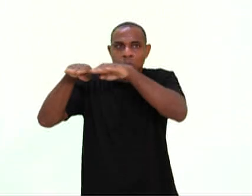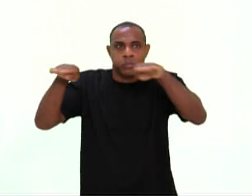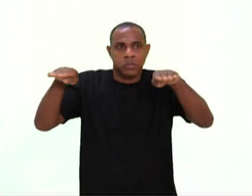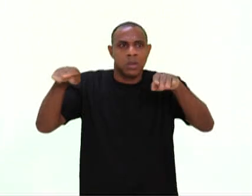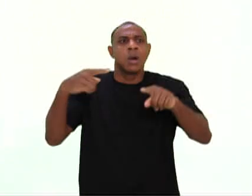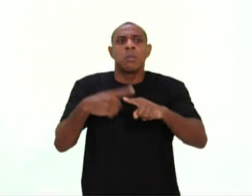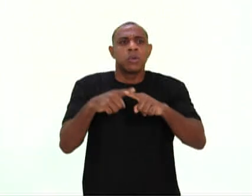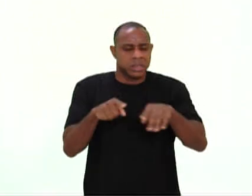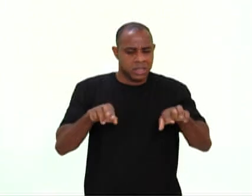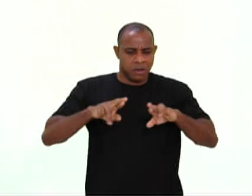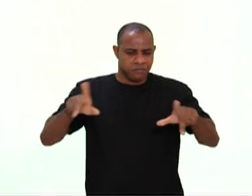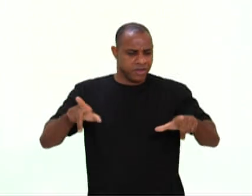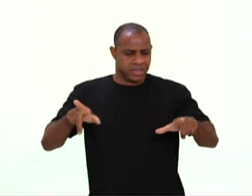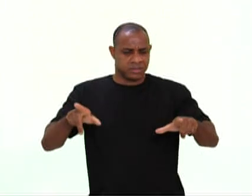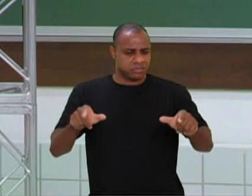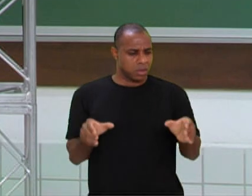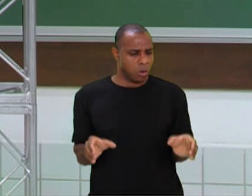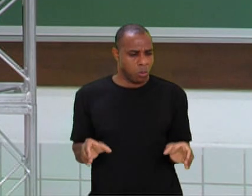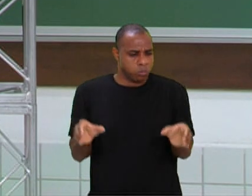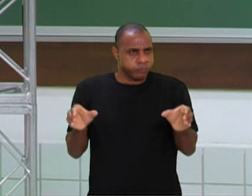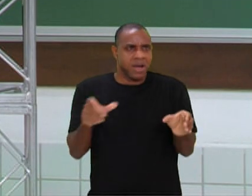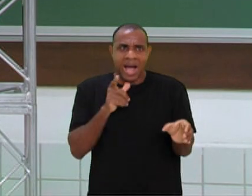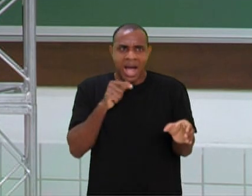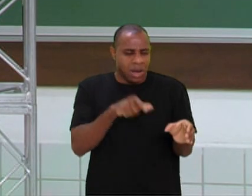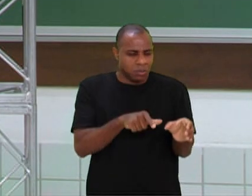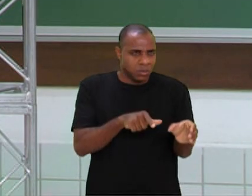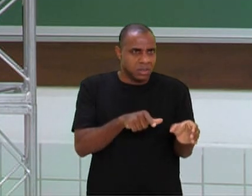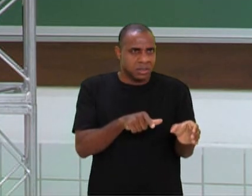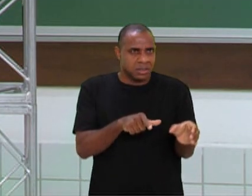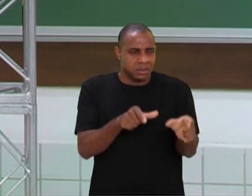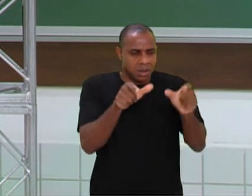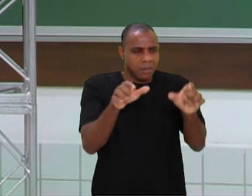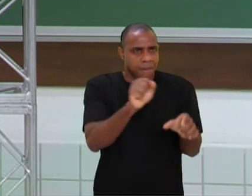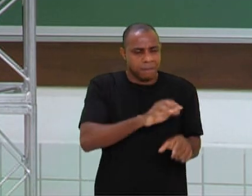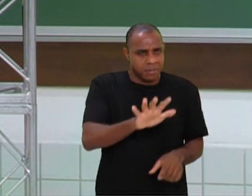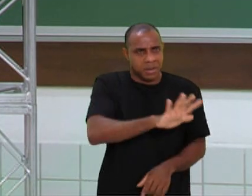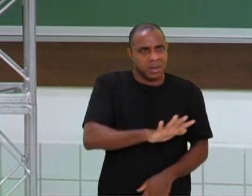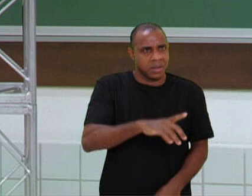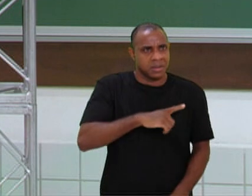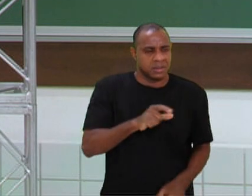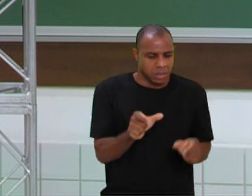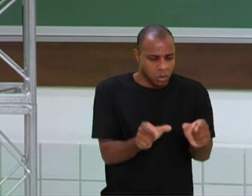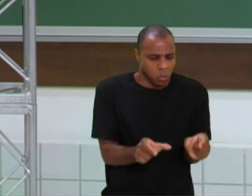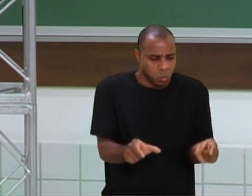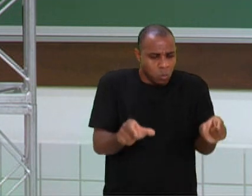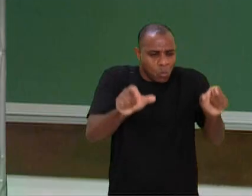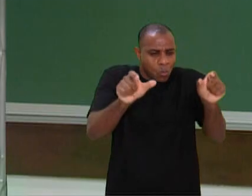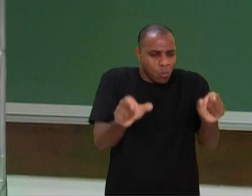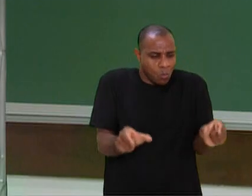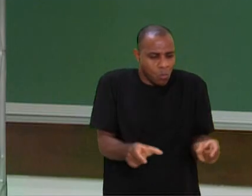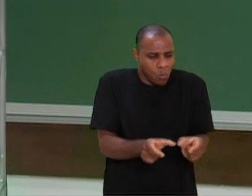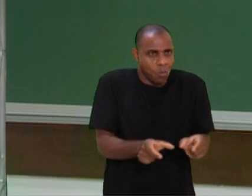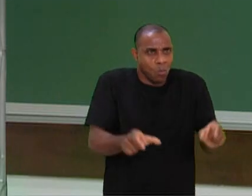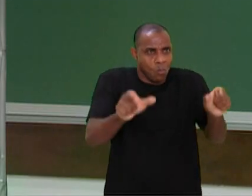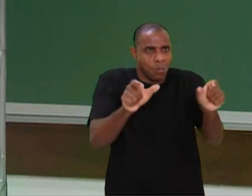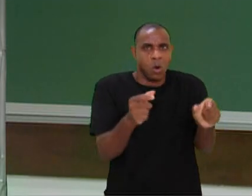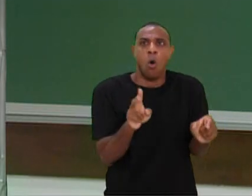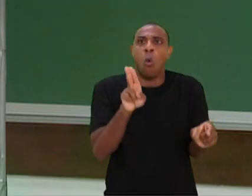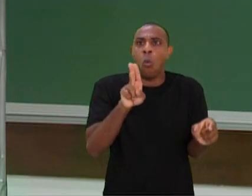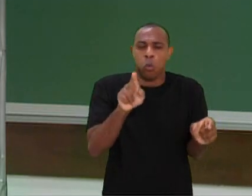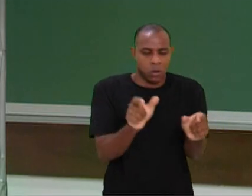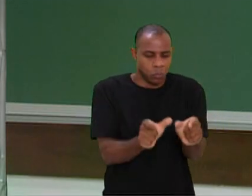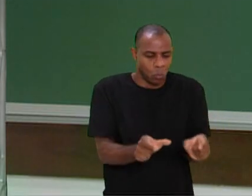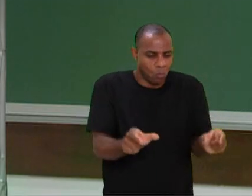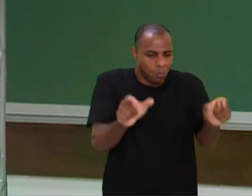é diferente? Ou seja, perceba que nessa primeira figura aqui, você tem uma coluna em forma de U,